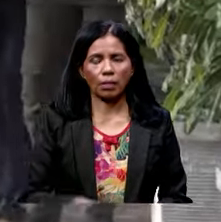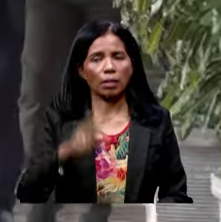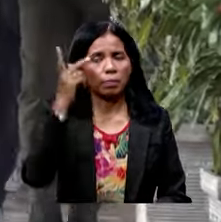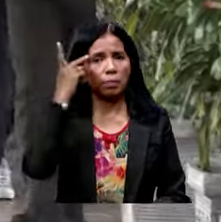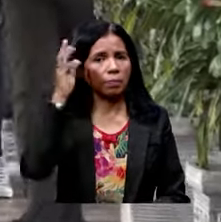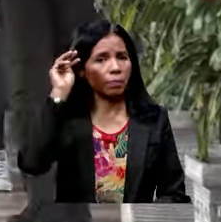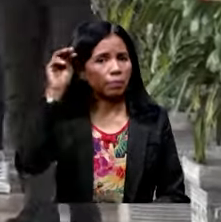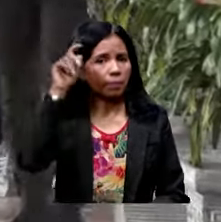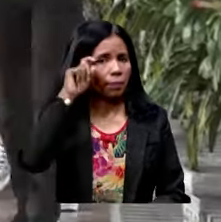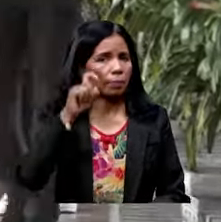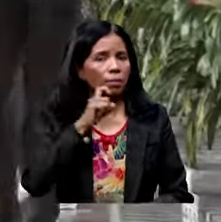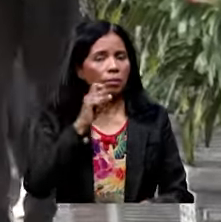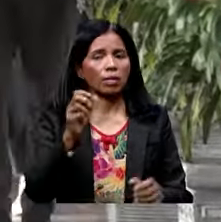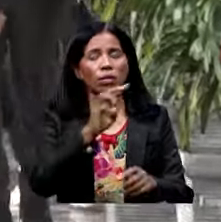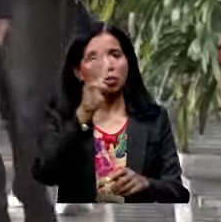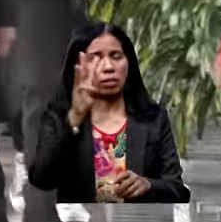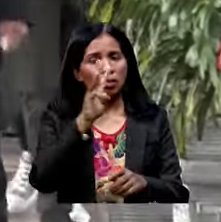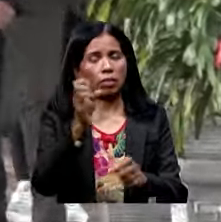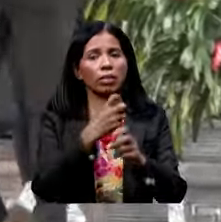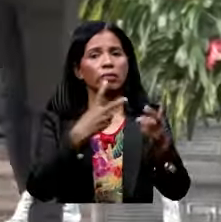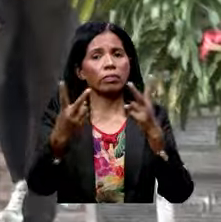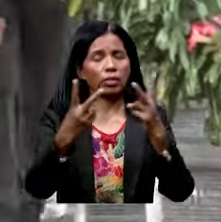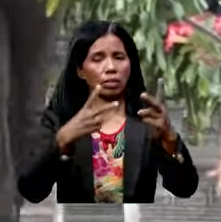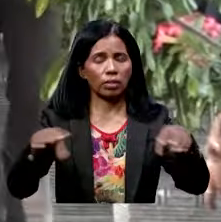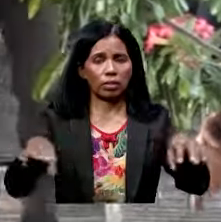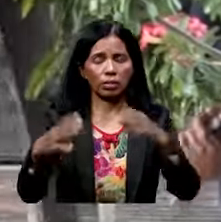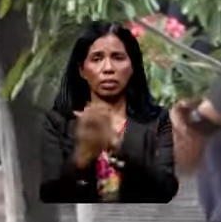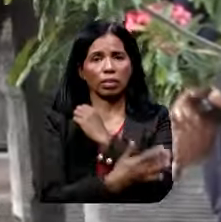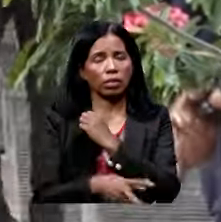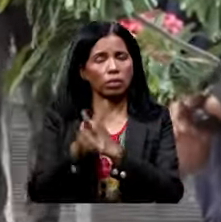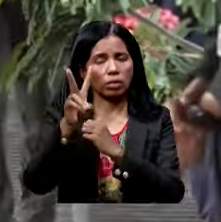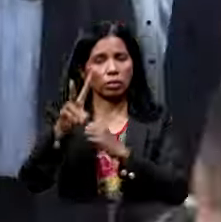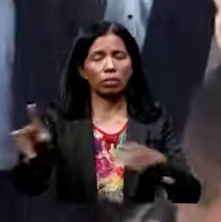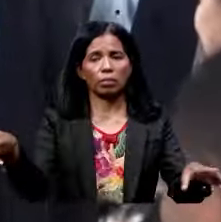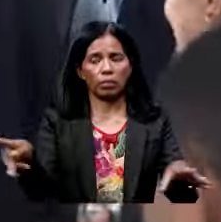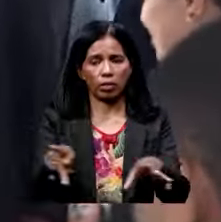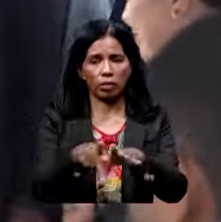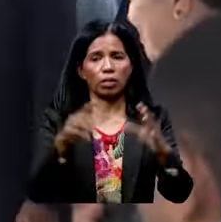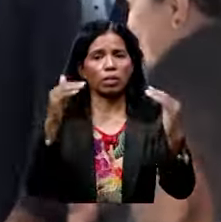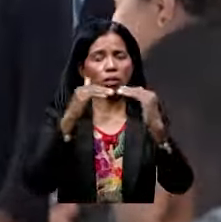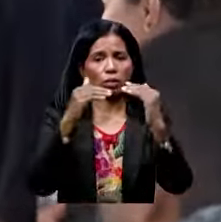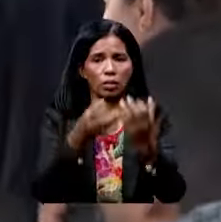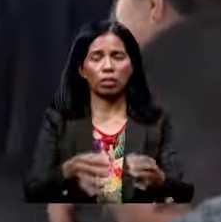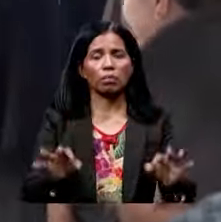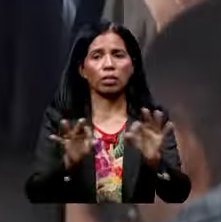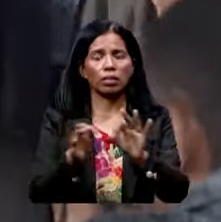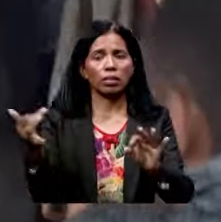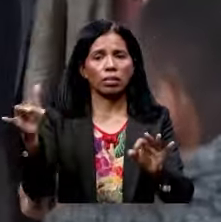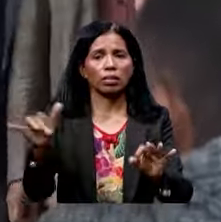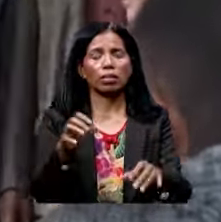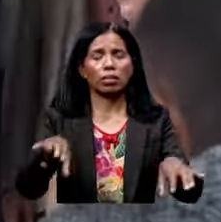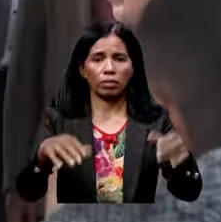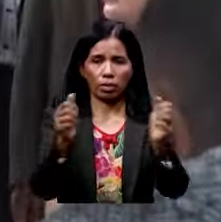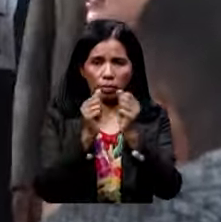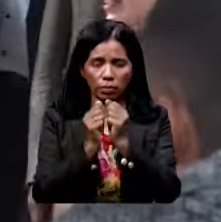Primeiro-Ministro Kairala Sanan Gusmão quarta ne rala viagem serviço para nação tolu, onde participa reunião importante sirane B se remete em